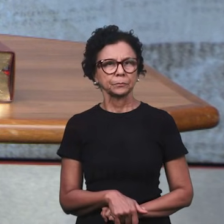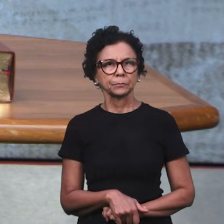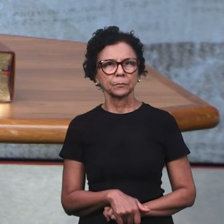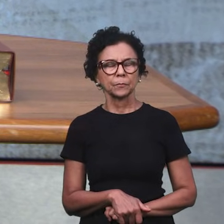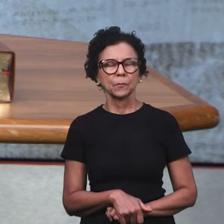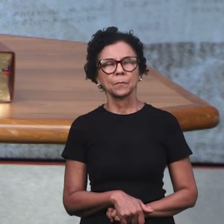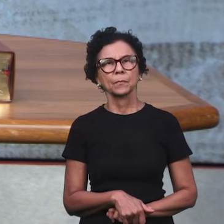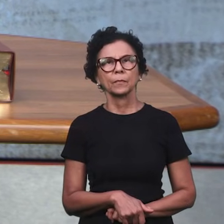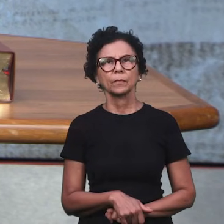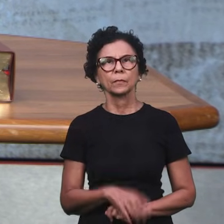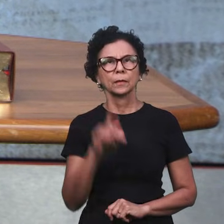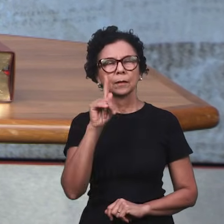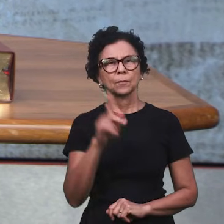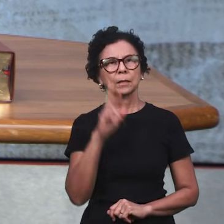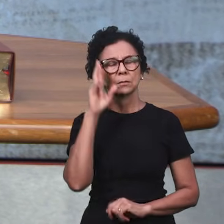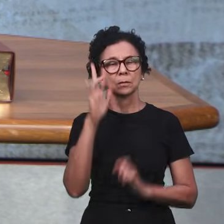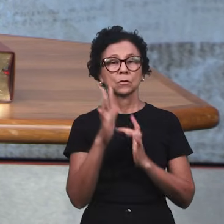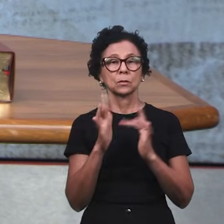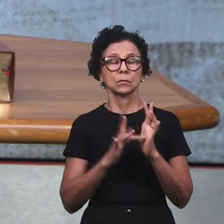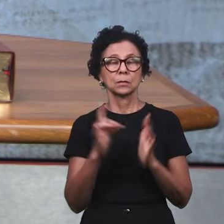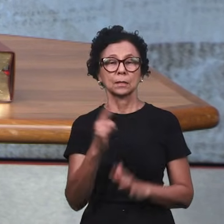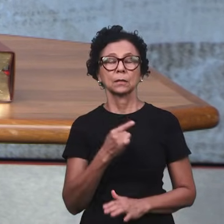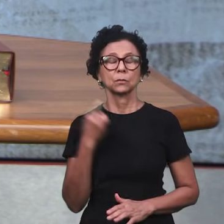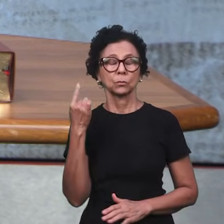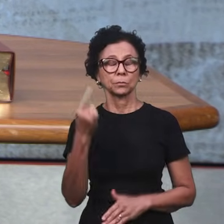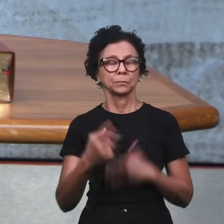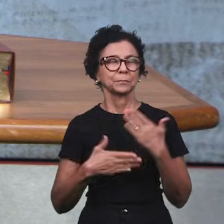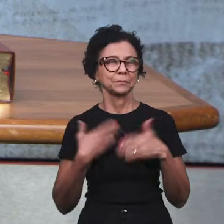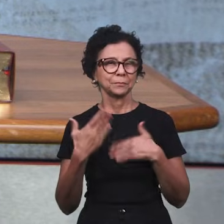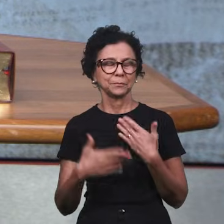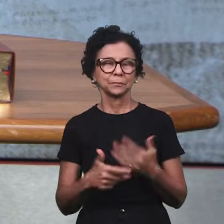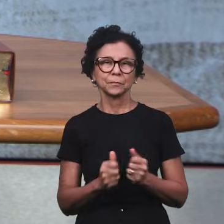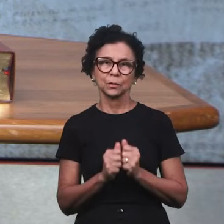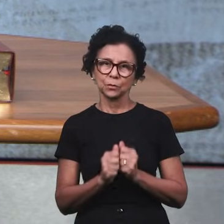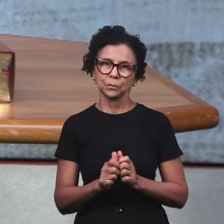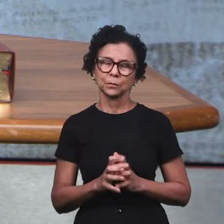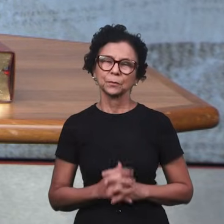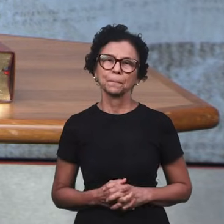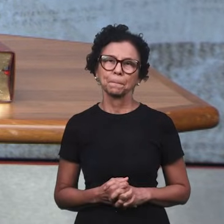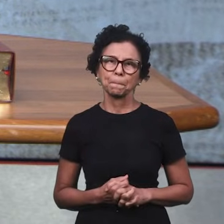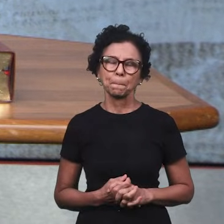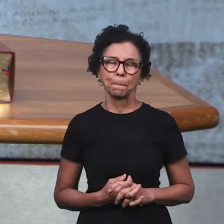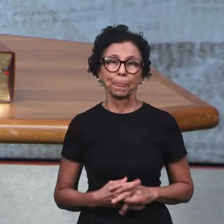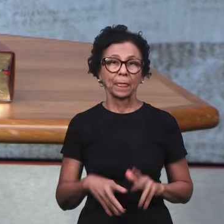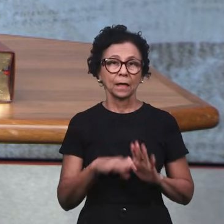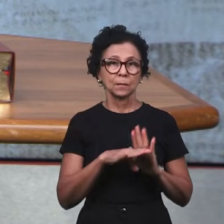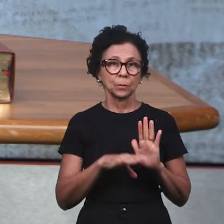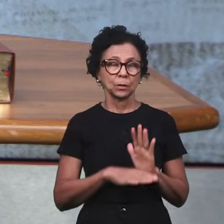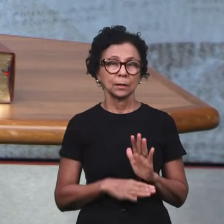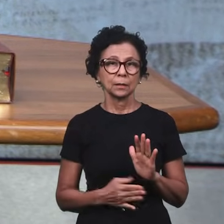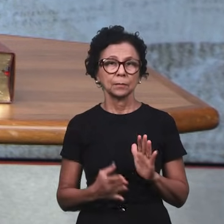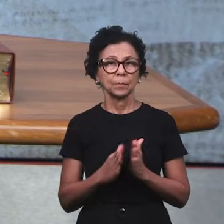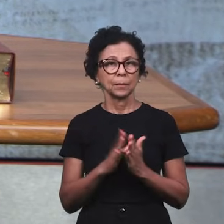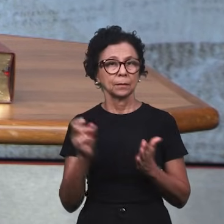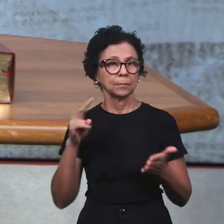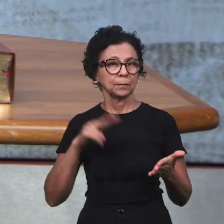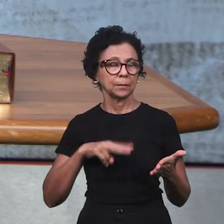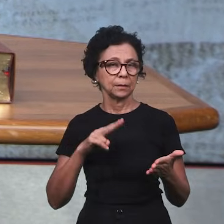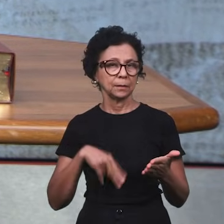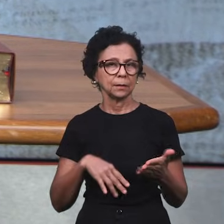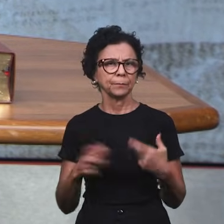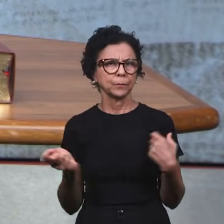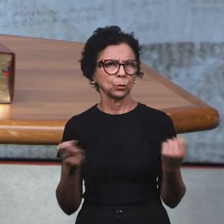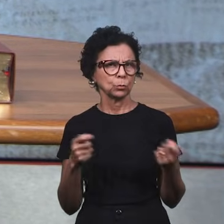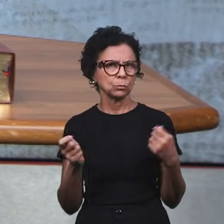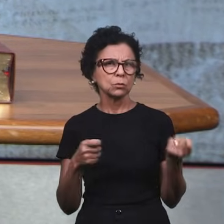paz do Senhor Jesus a todos. É uma alegria estarmos juntos no programa Leitura da Bíblia. É um tempo que diariamente